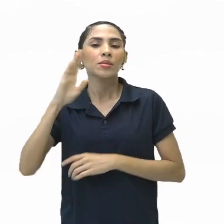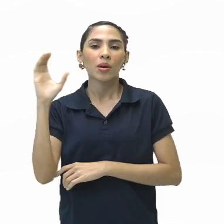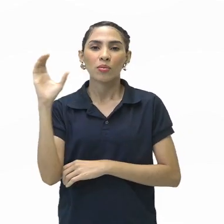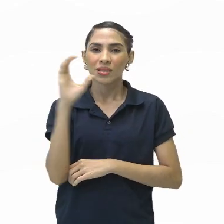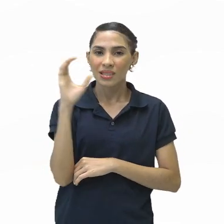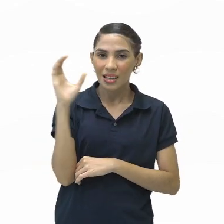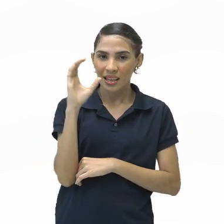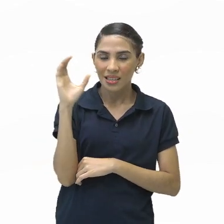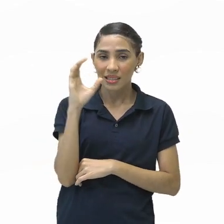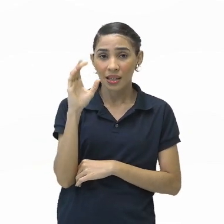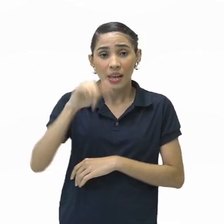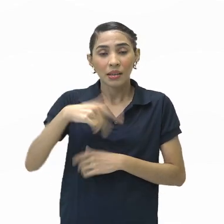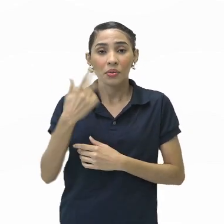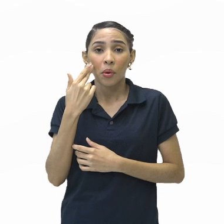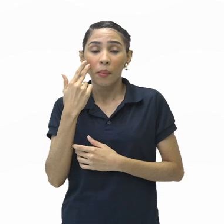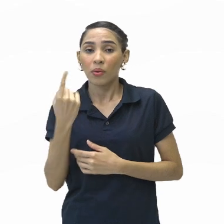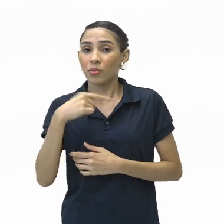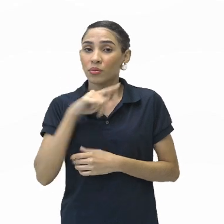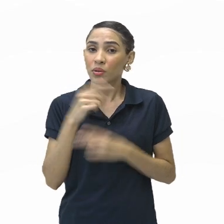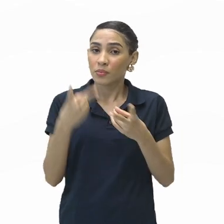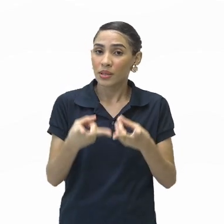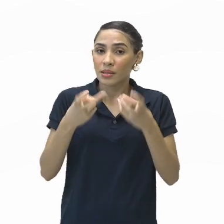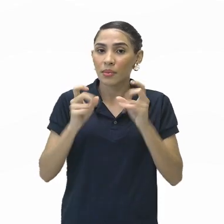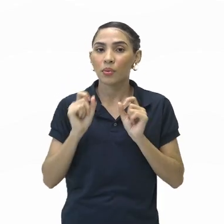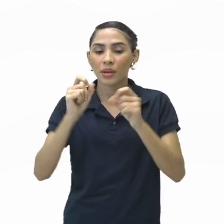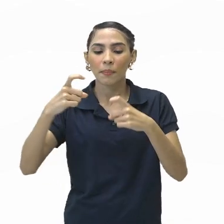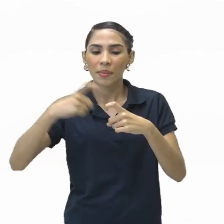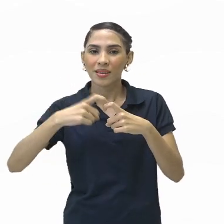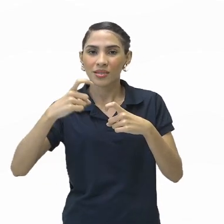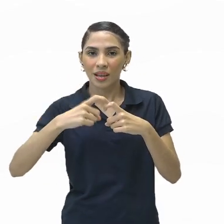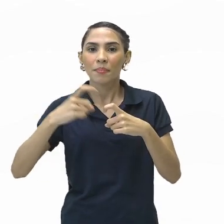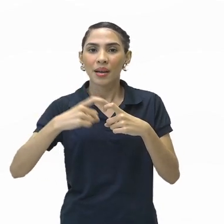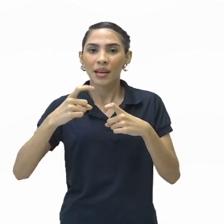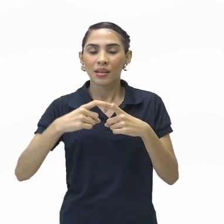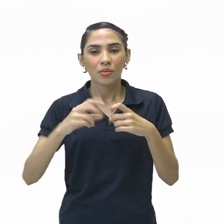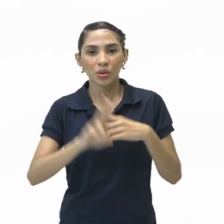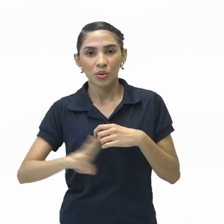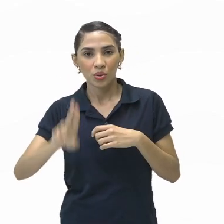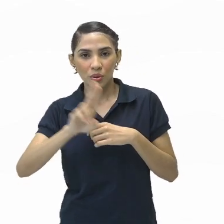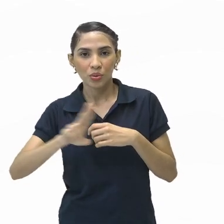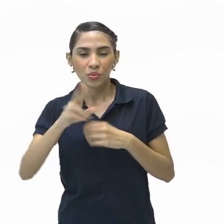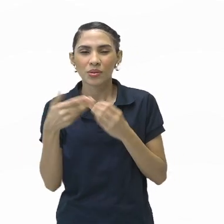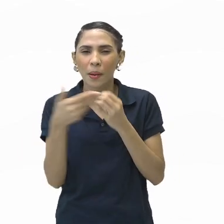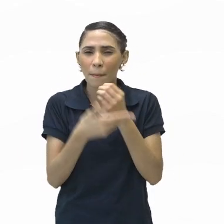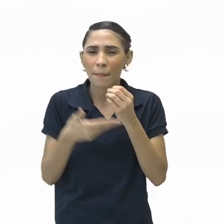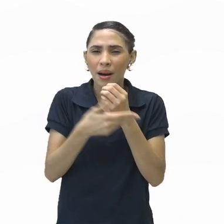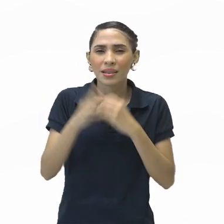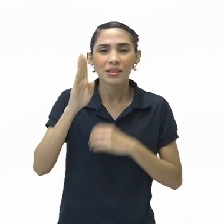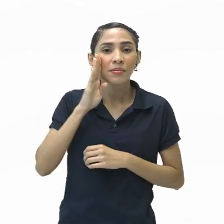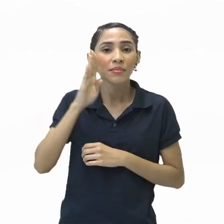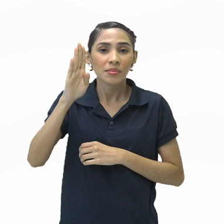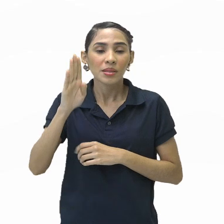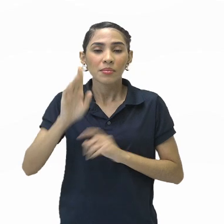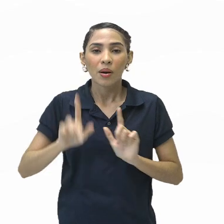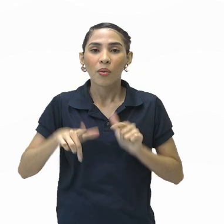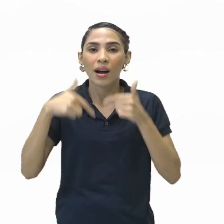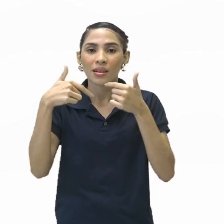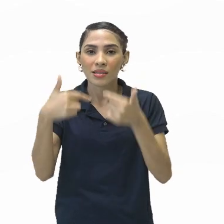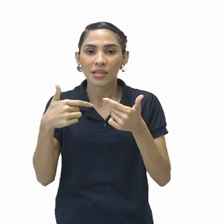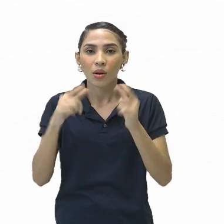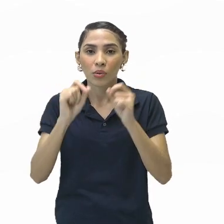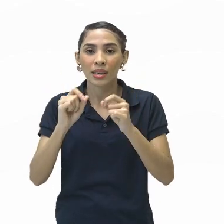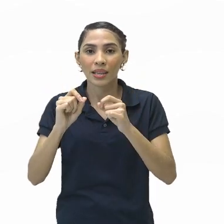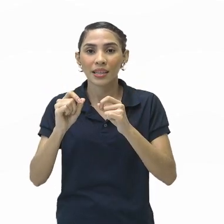É muito comum a gente ver ali, hoje em dia, medicamentos que utilizam como base princípios ativos